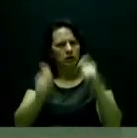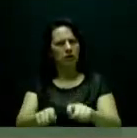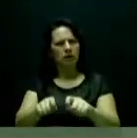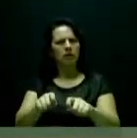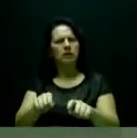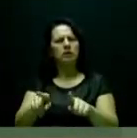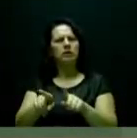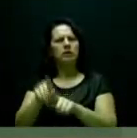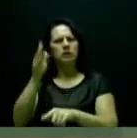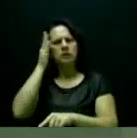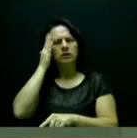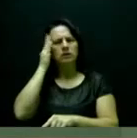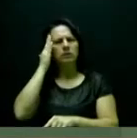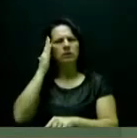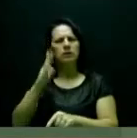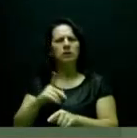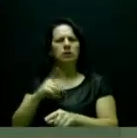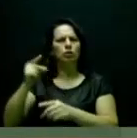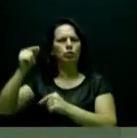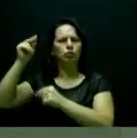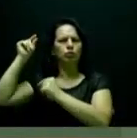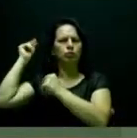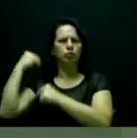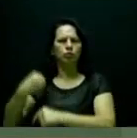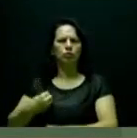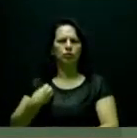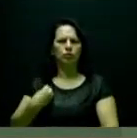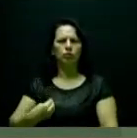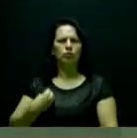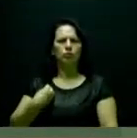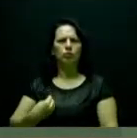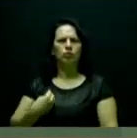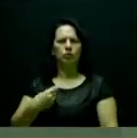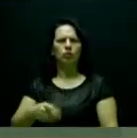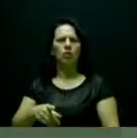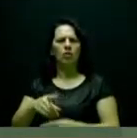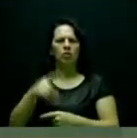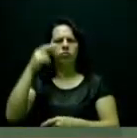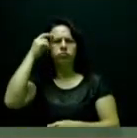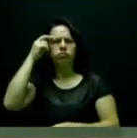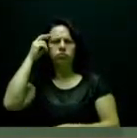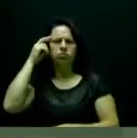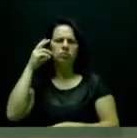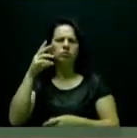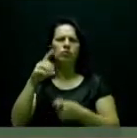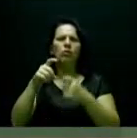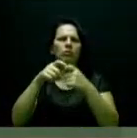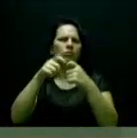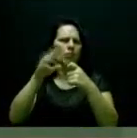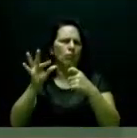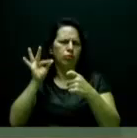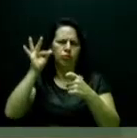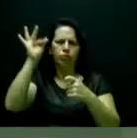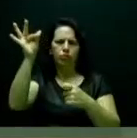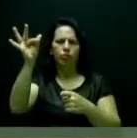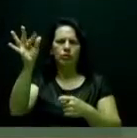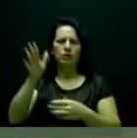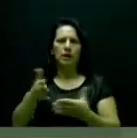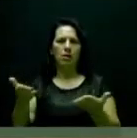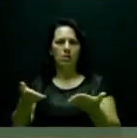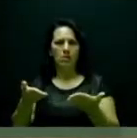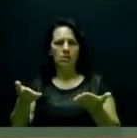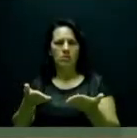saber gerir, tem que ter bagagem. Sonho vai ser doutor na iniciativa privada que você realiza o seu sonho.